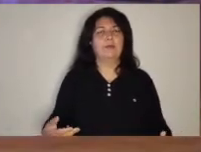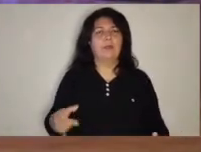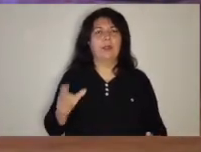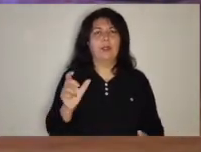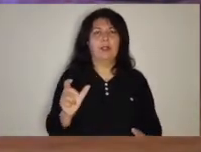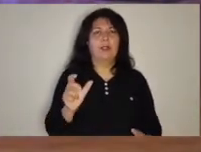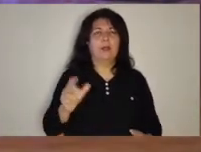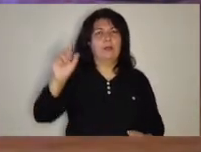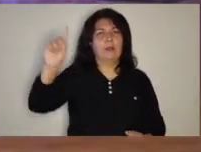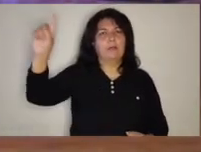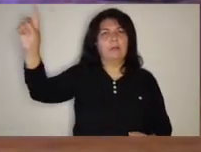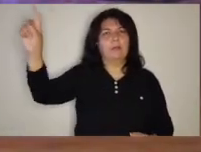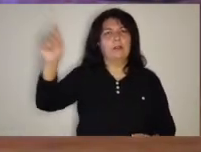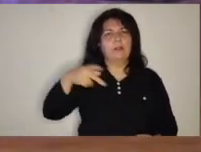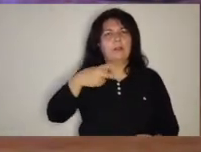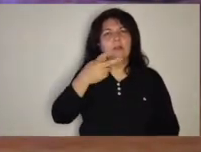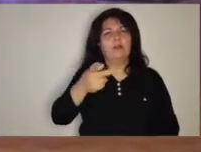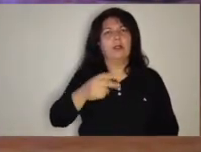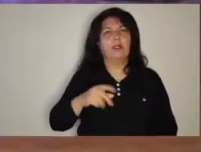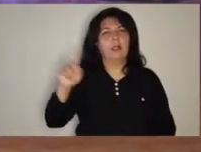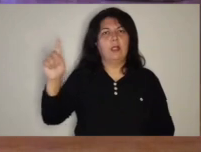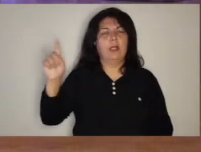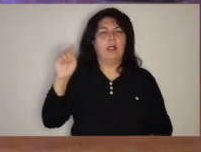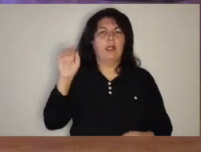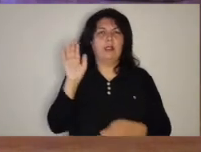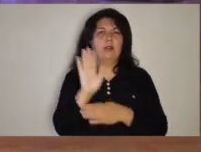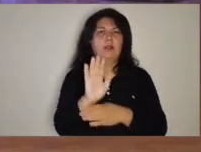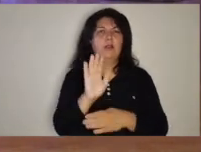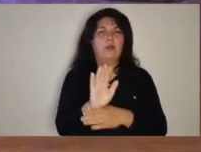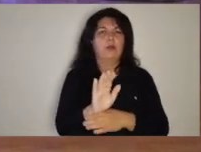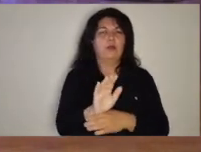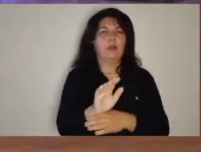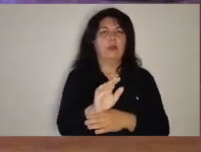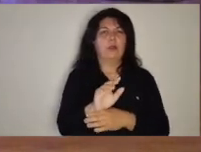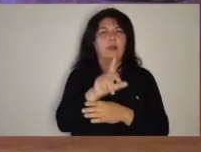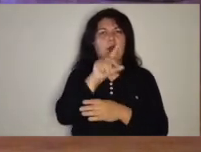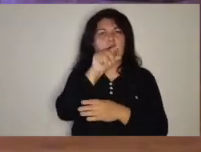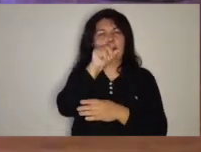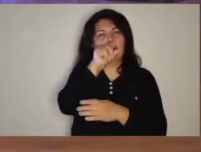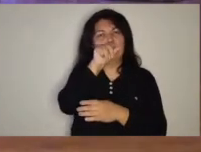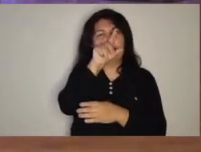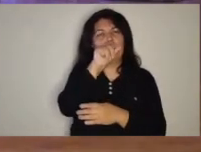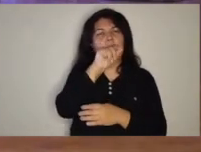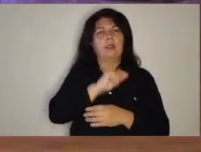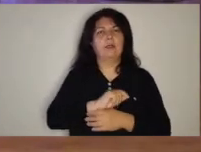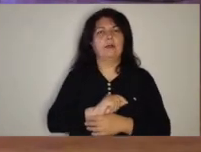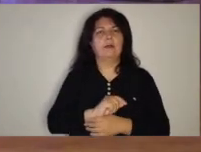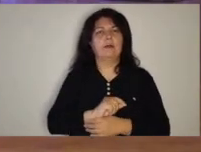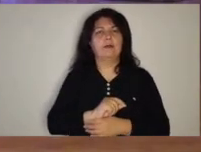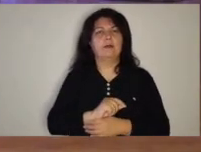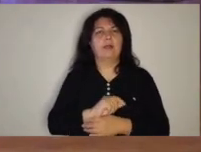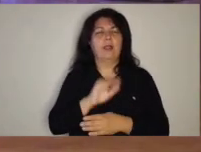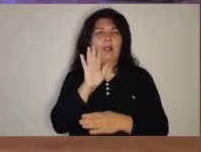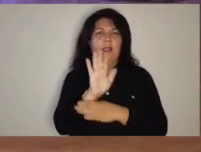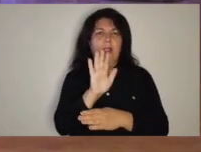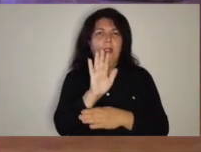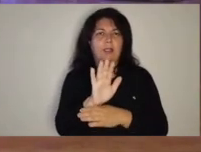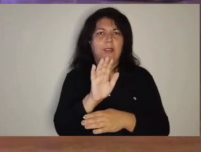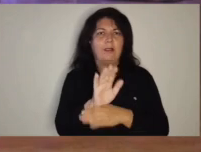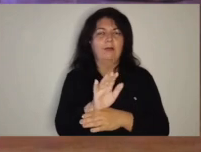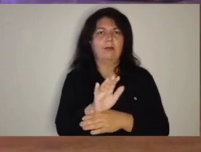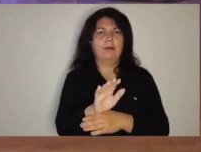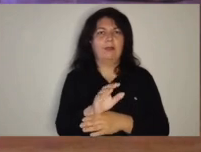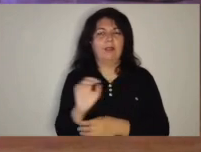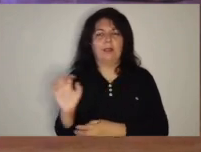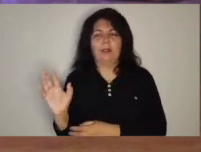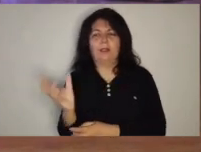diz na palavra do Senhor que Ele cuida dos passarinhos, que Ele cuida das plantinhas e